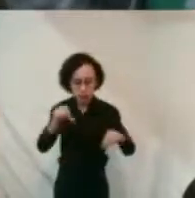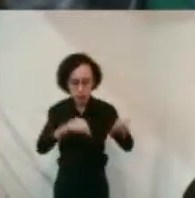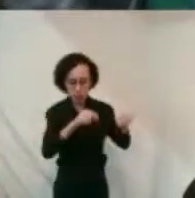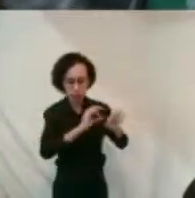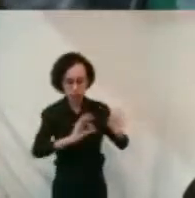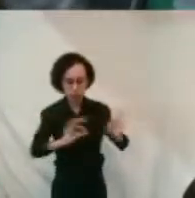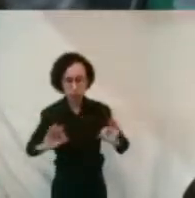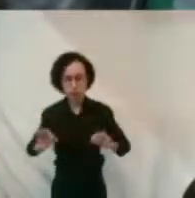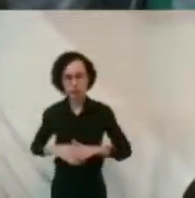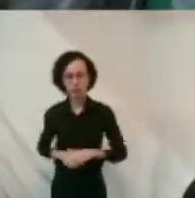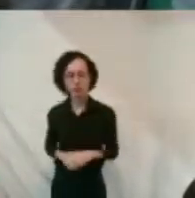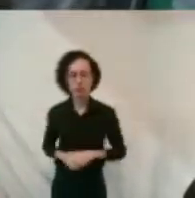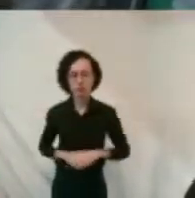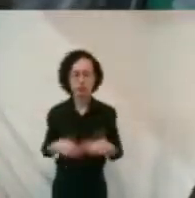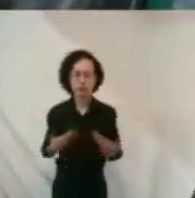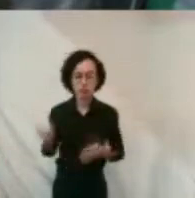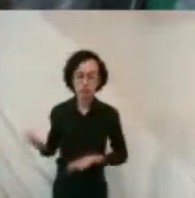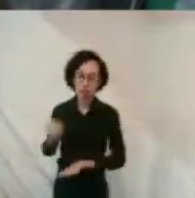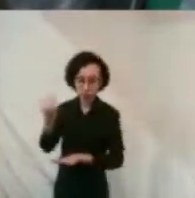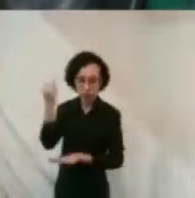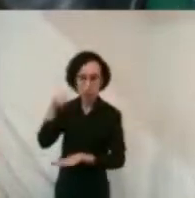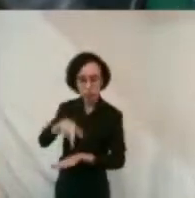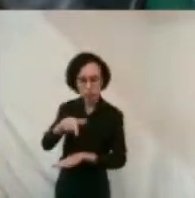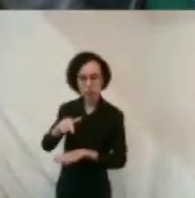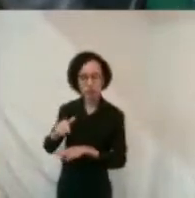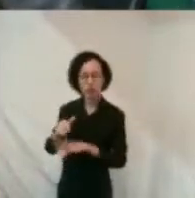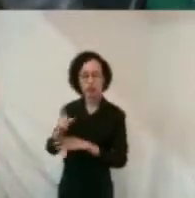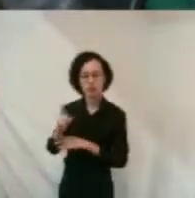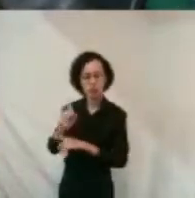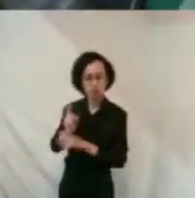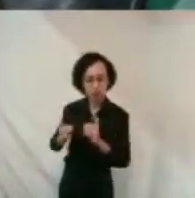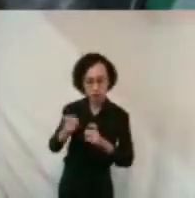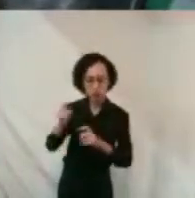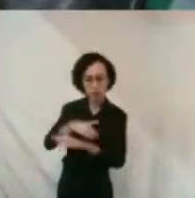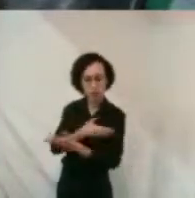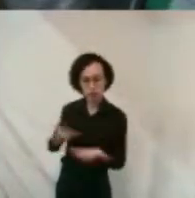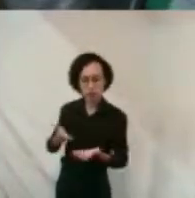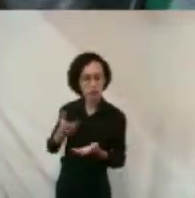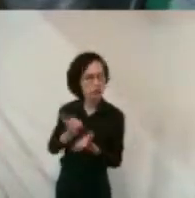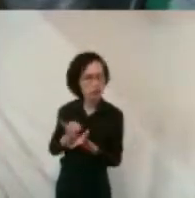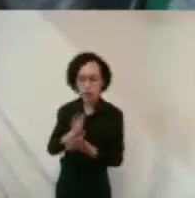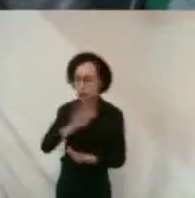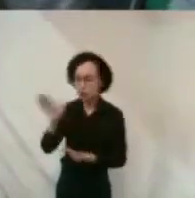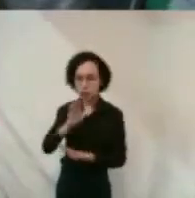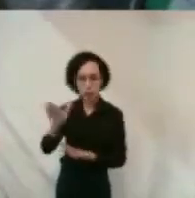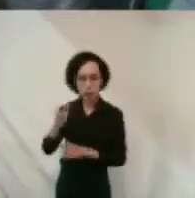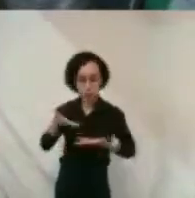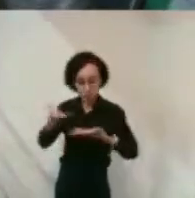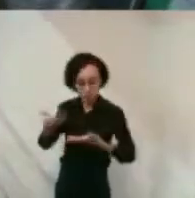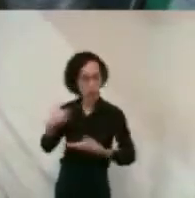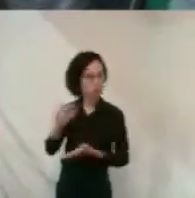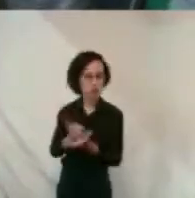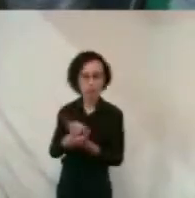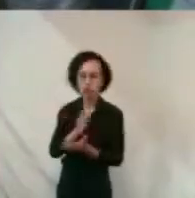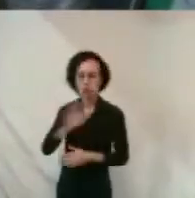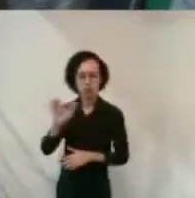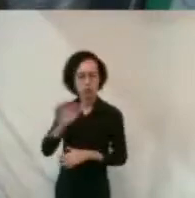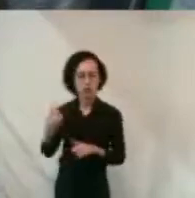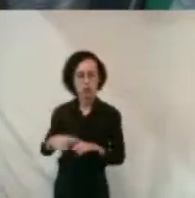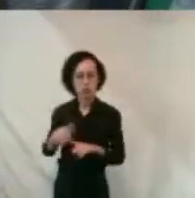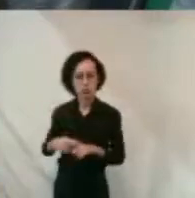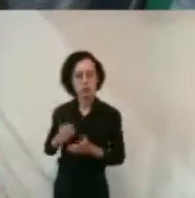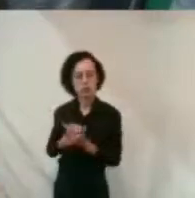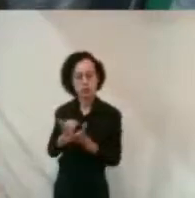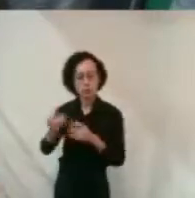fundamental. Essas reuniões, eu tenho ido em todas. Onde eu sou convidado, eu vou. Por quê? Porque isso, cada vez mais que